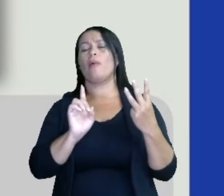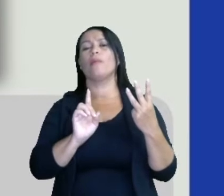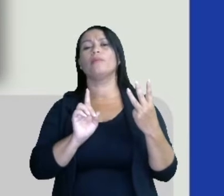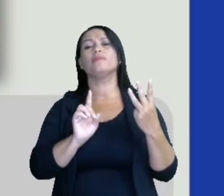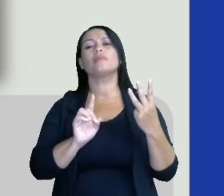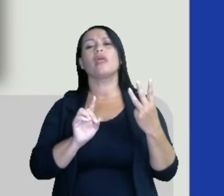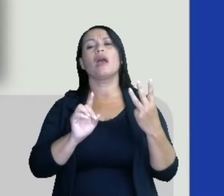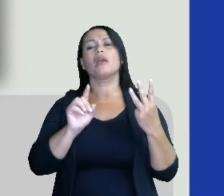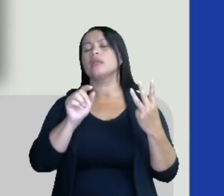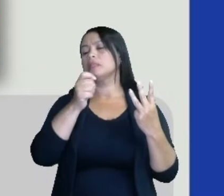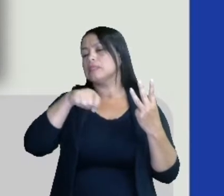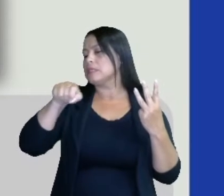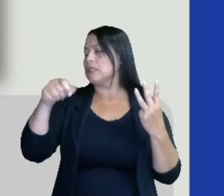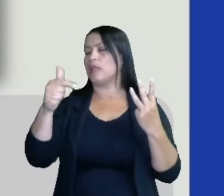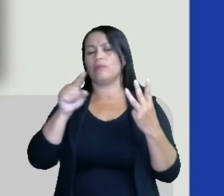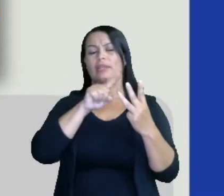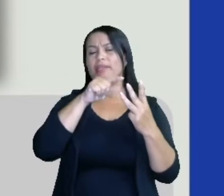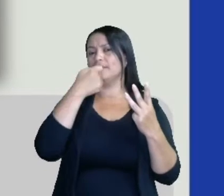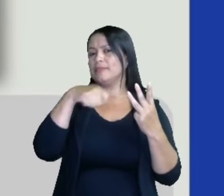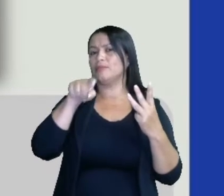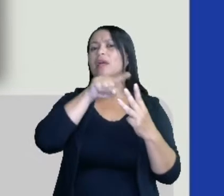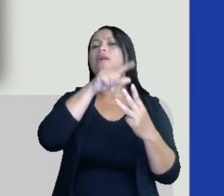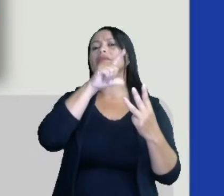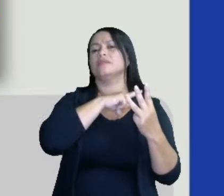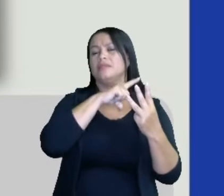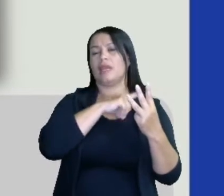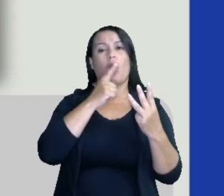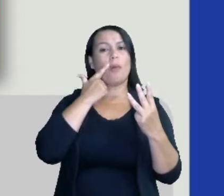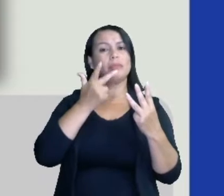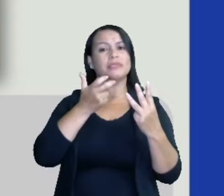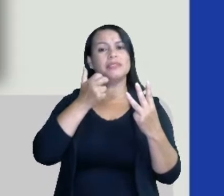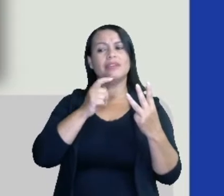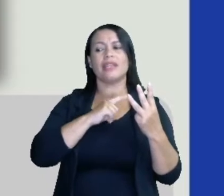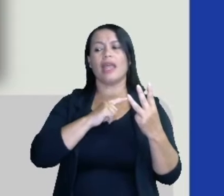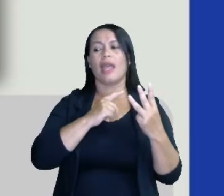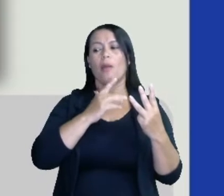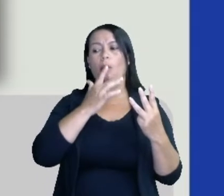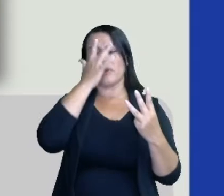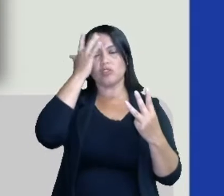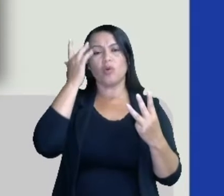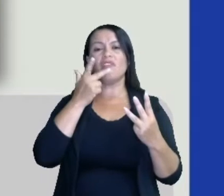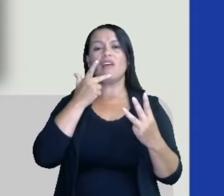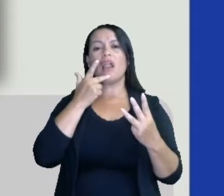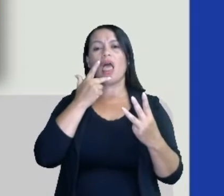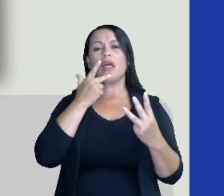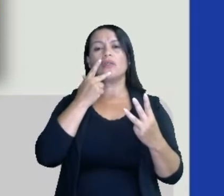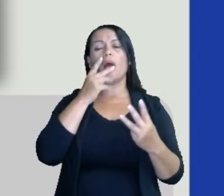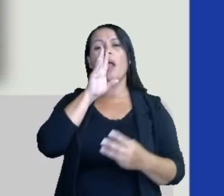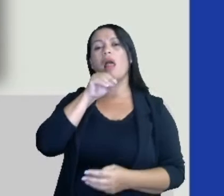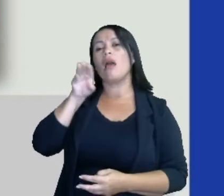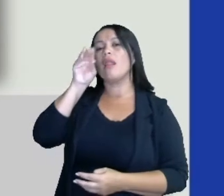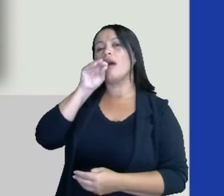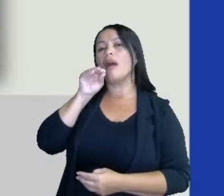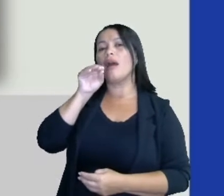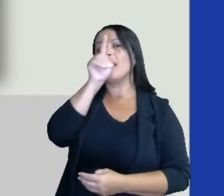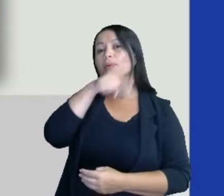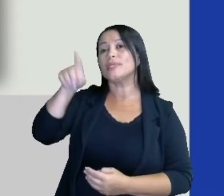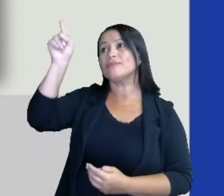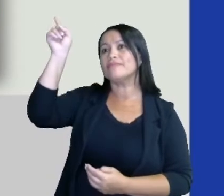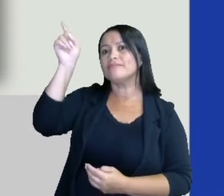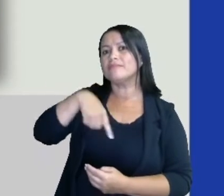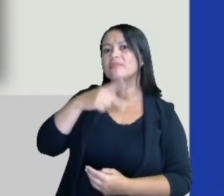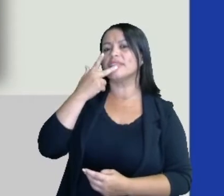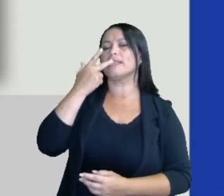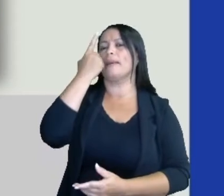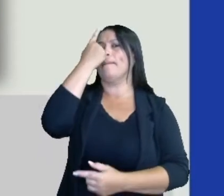seja, tem um desenho de uma pessoa falando, né? E aí um risco assim, dizendo que ali é proibido